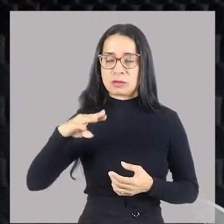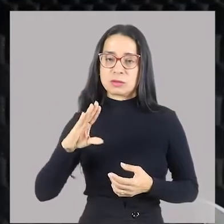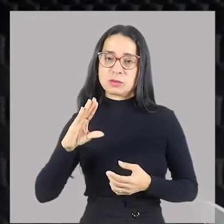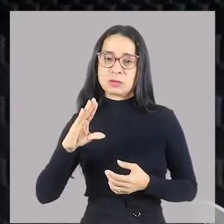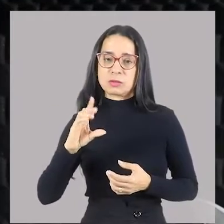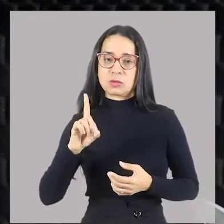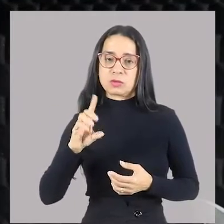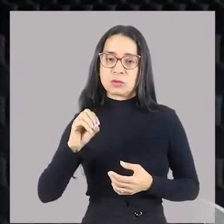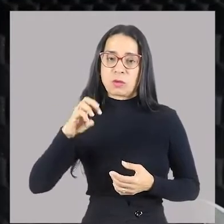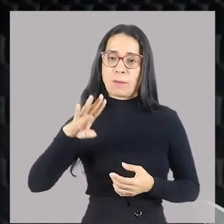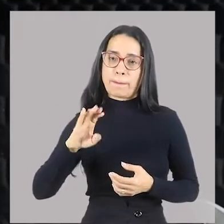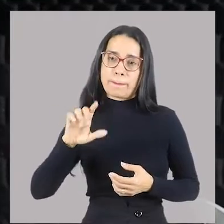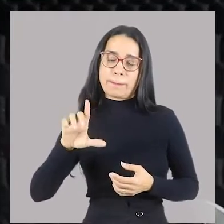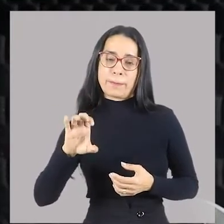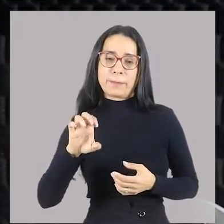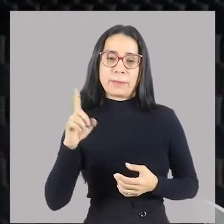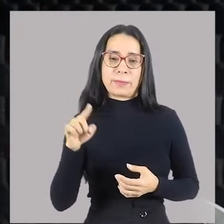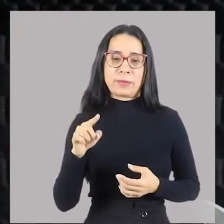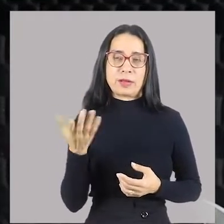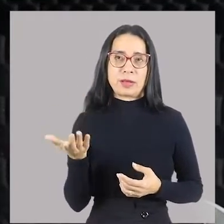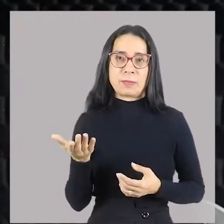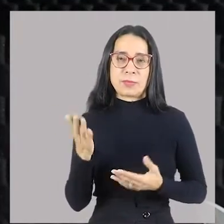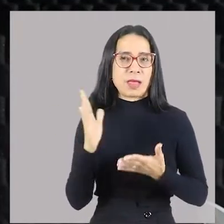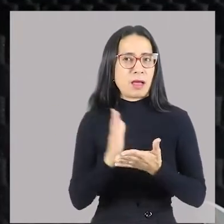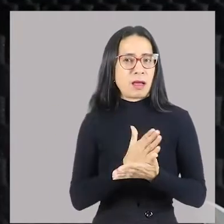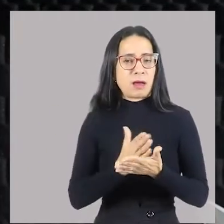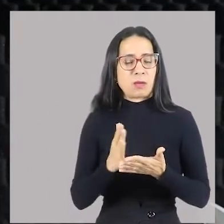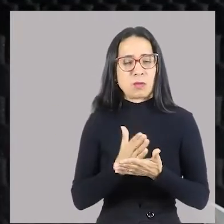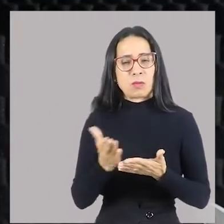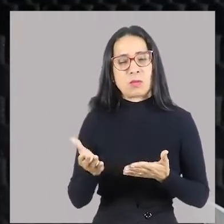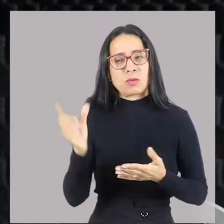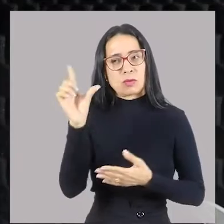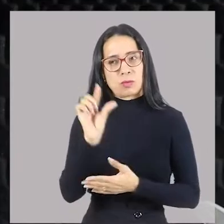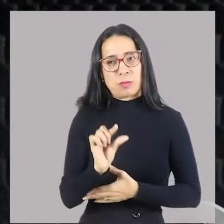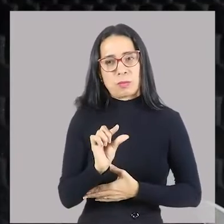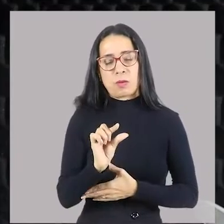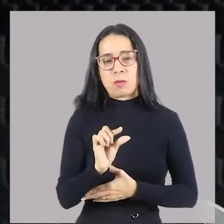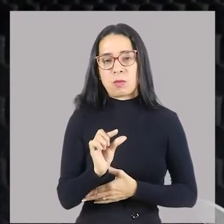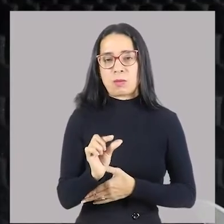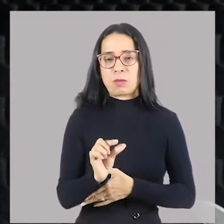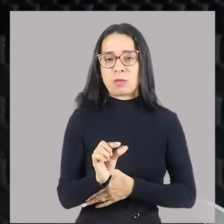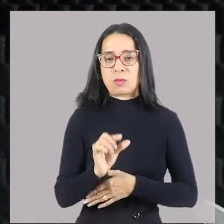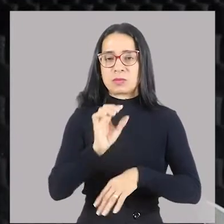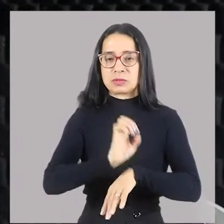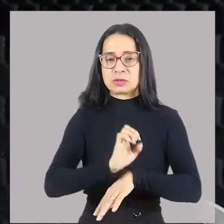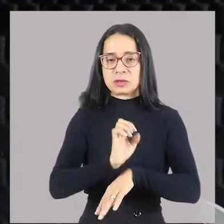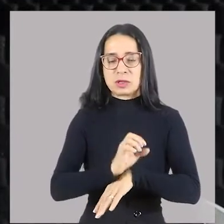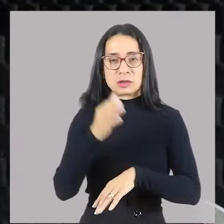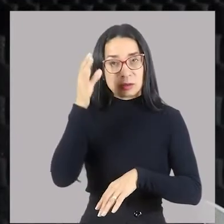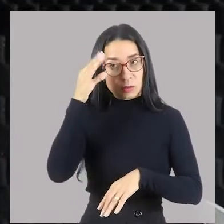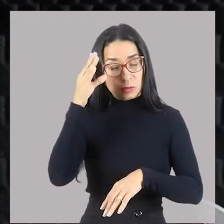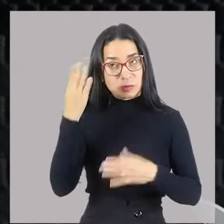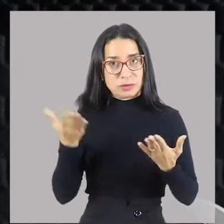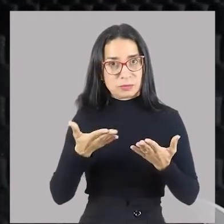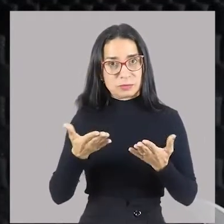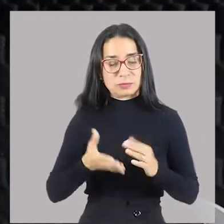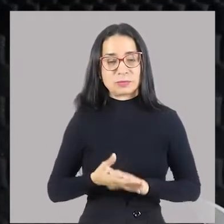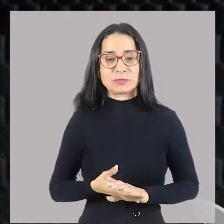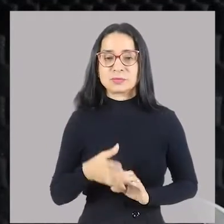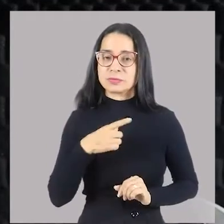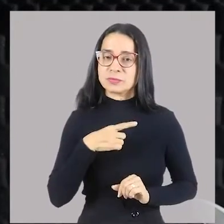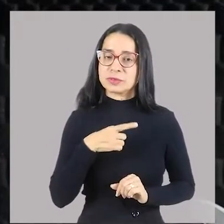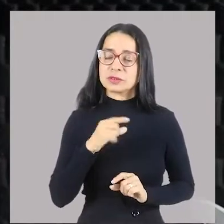aqui, talvez não saibam, são poucos os estados, e aí só uma curiosidadezinha aqui, que possui,